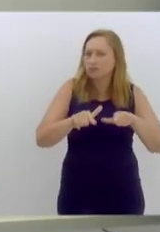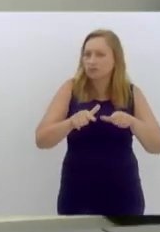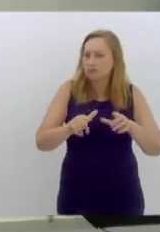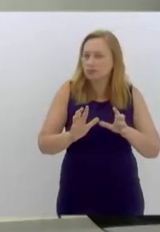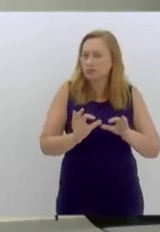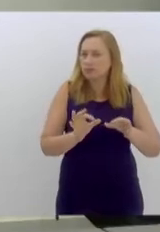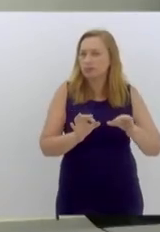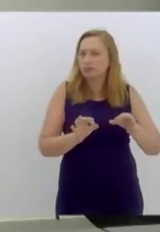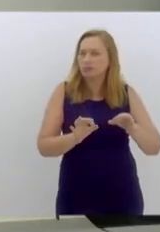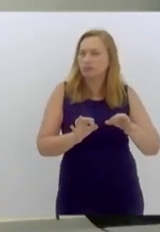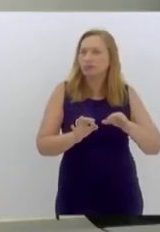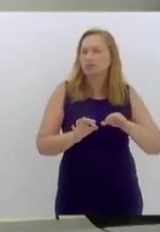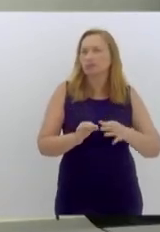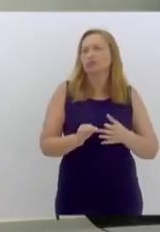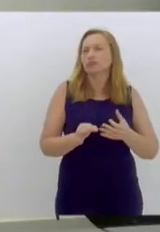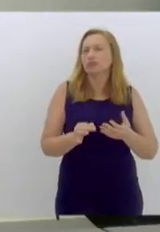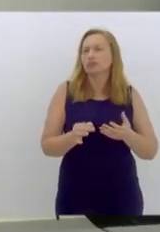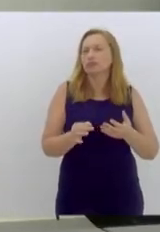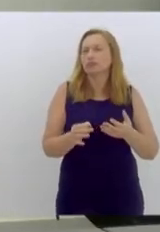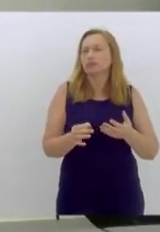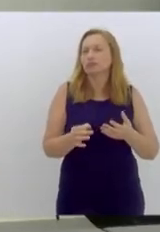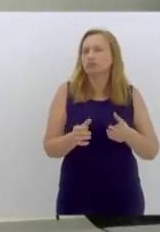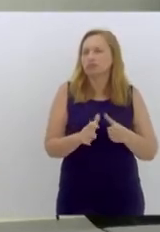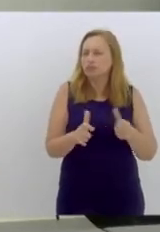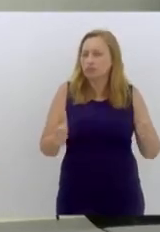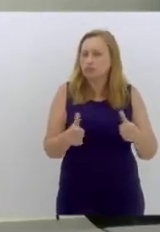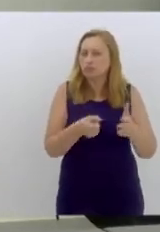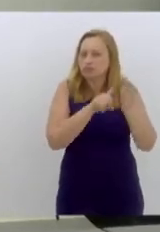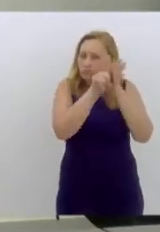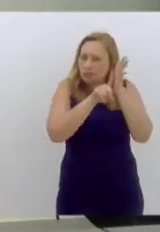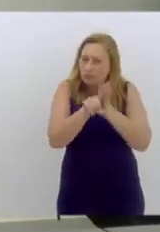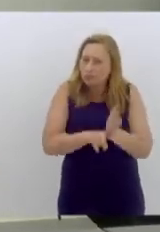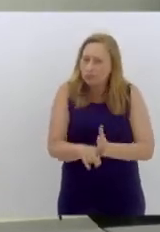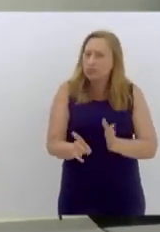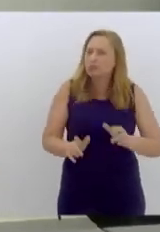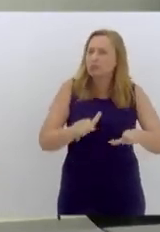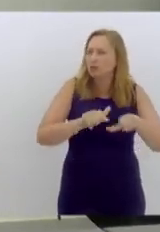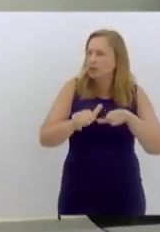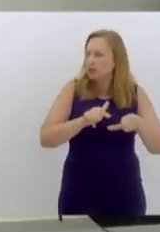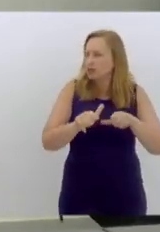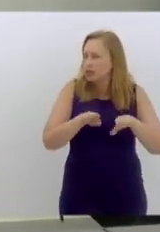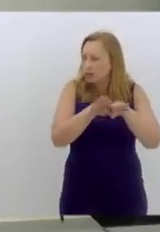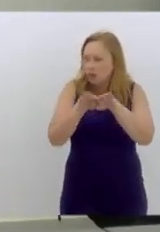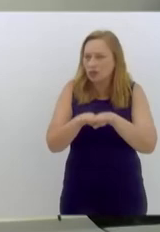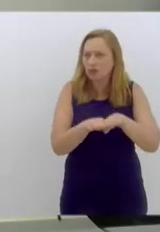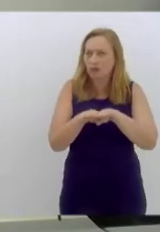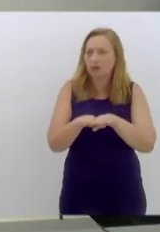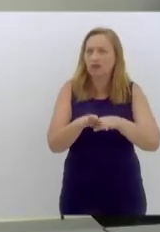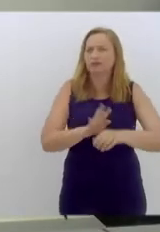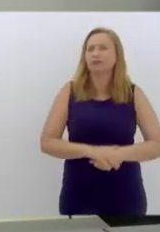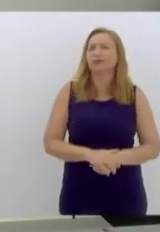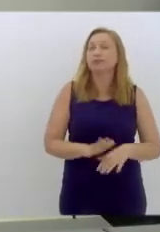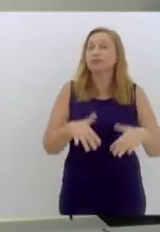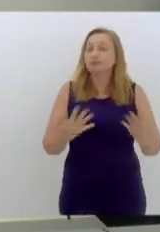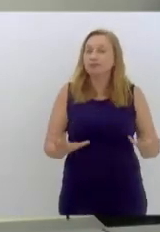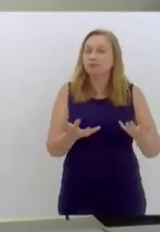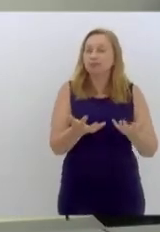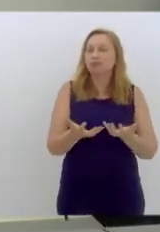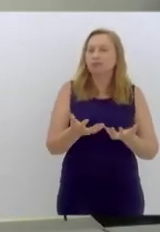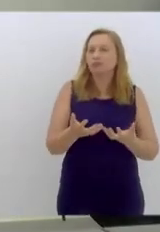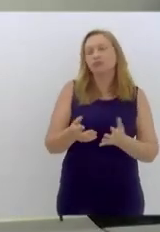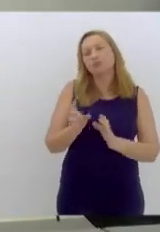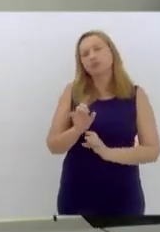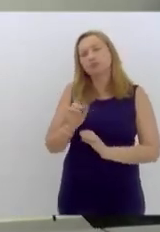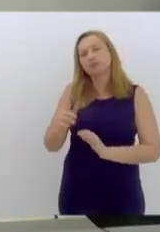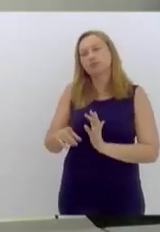operacionais. E uma das dimensões que a gente tem analisado nesse trabalho é a questão da igualdade e equidade. Então, eu queria só trazer uma contribuição